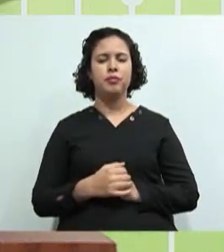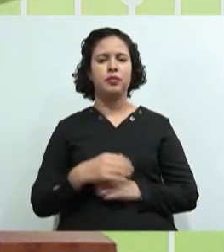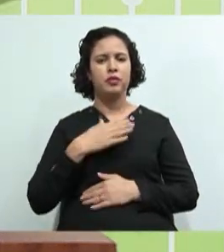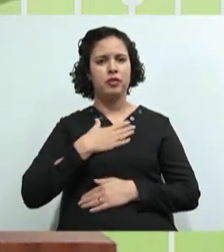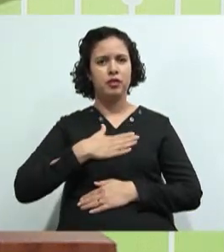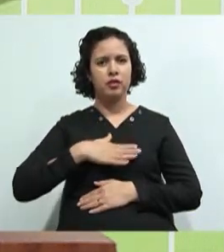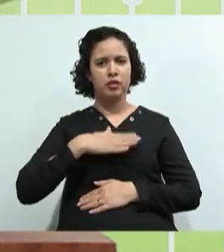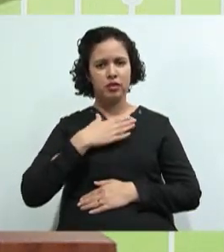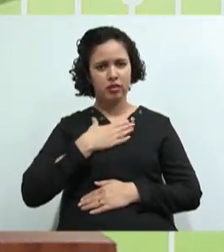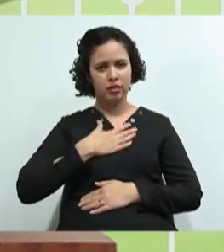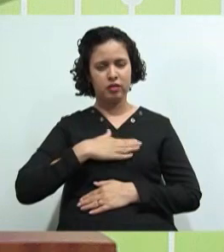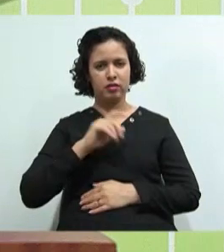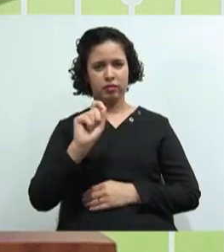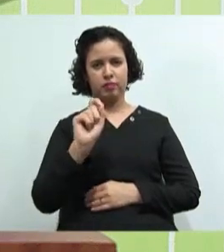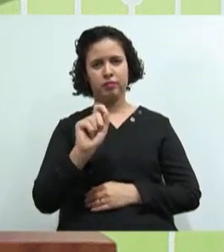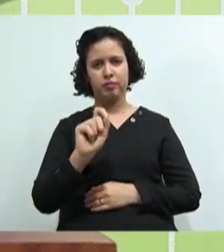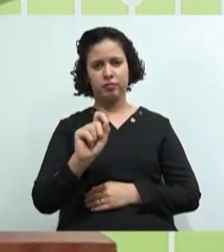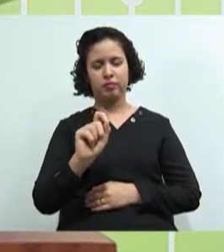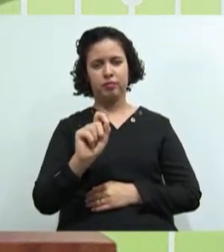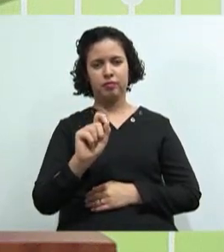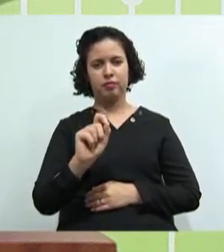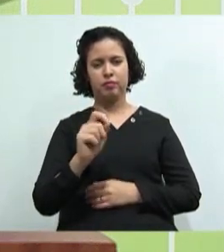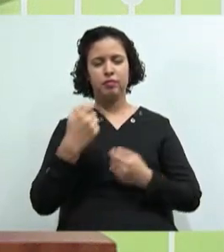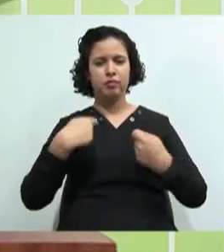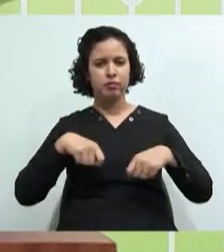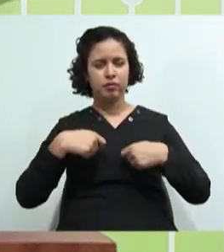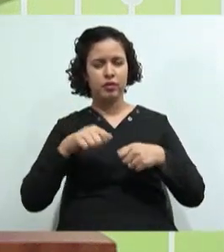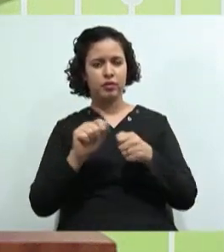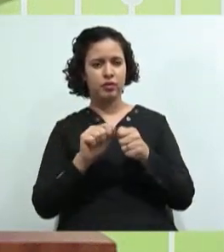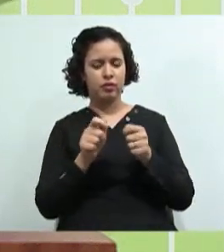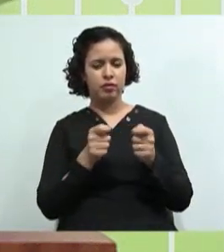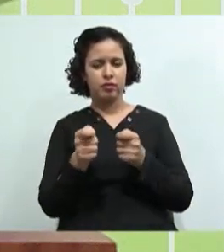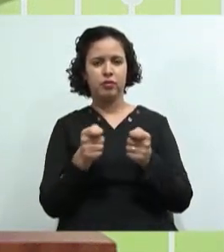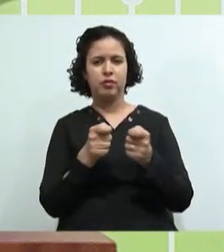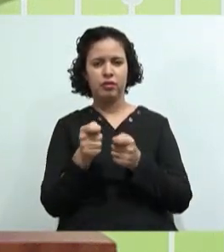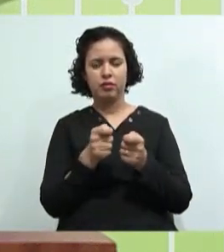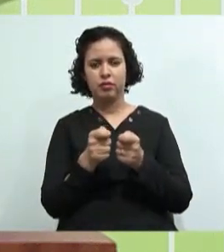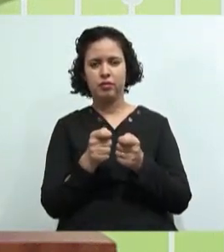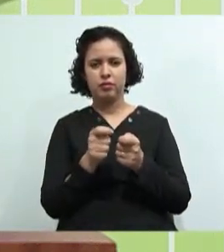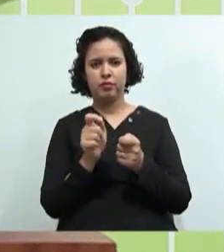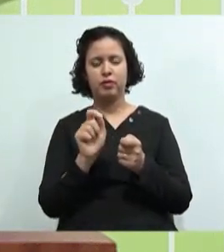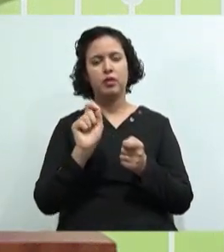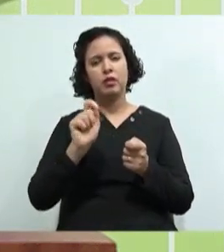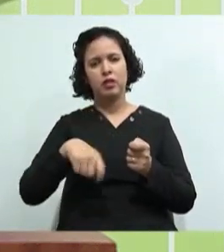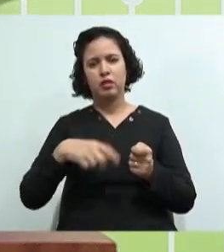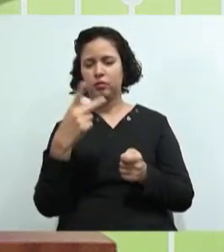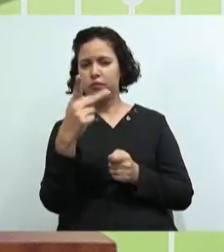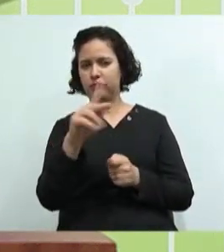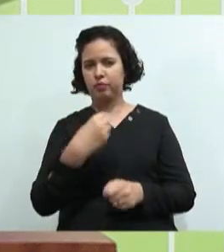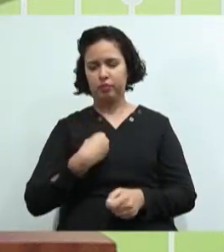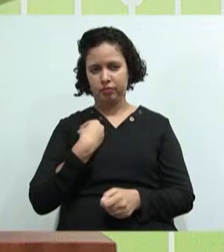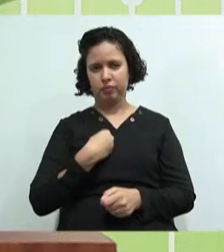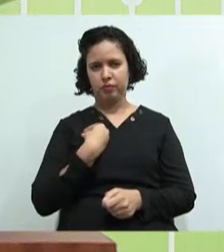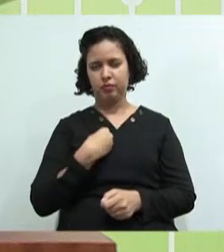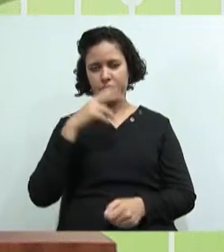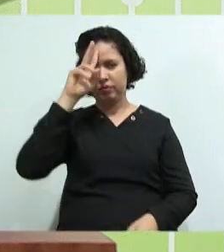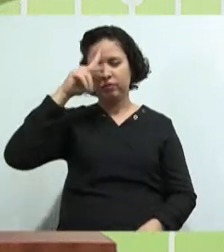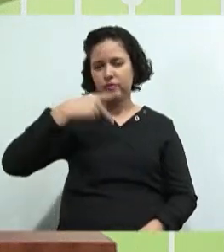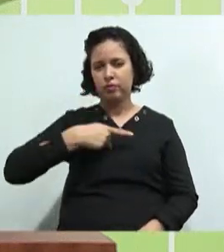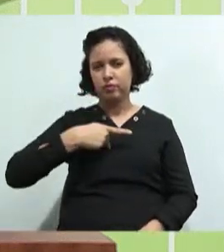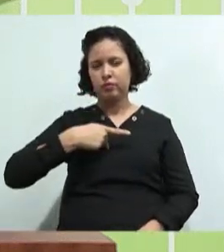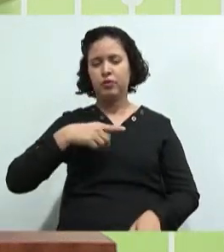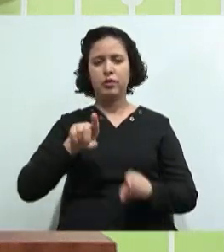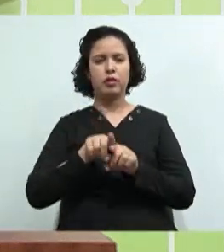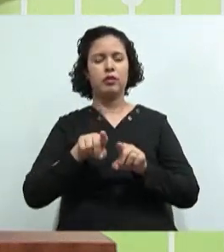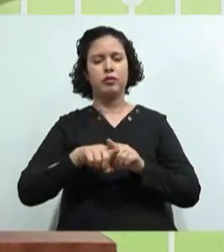Calma, não é verdade? Então você precisa fazer determinados controles e esse controle serve para a tua vida pessoal, para a tua vida profissional, para